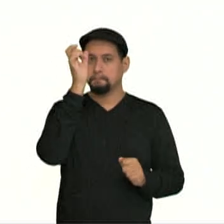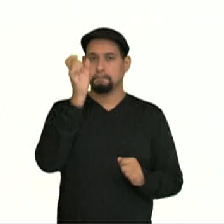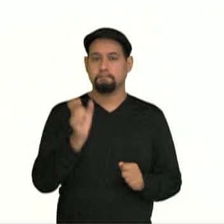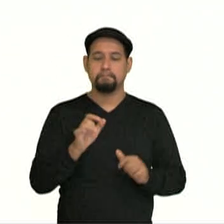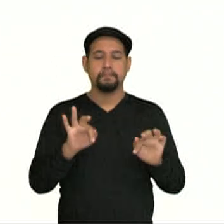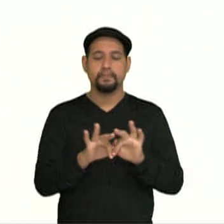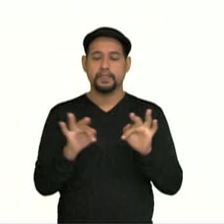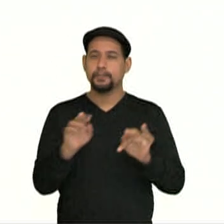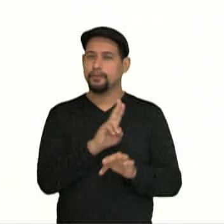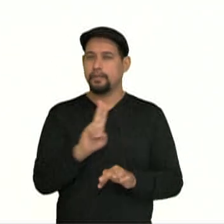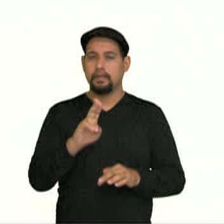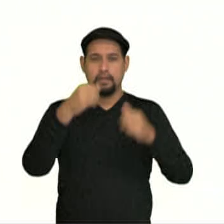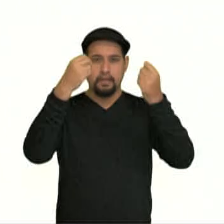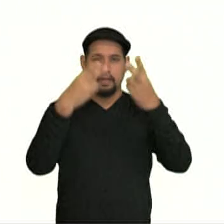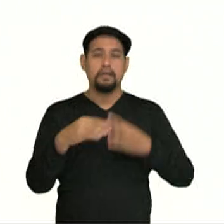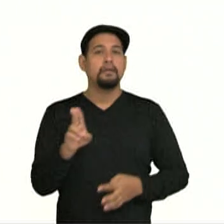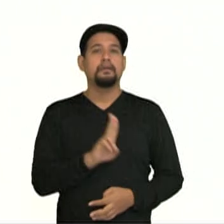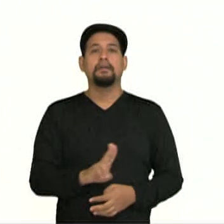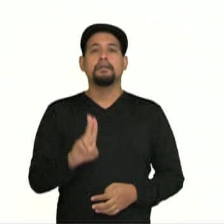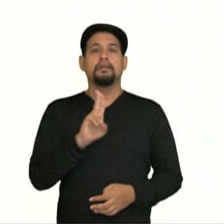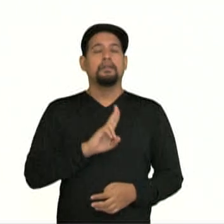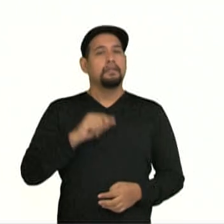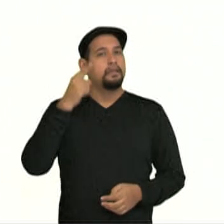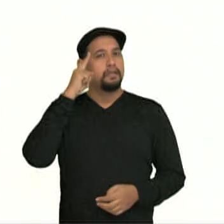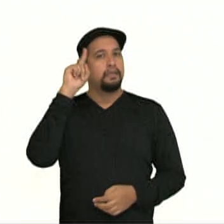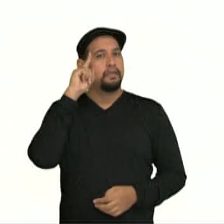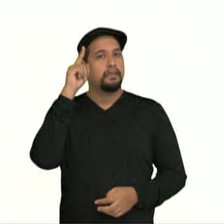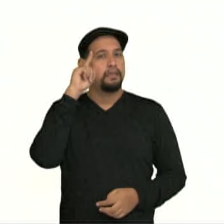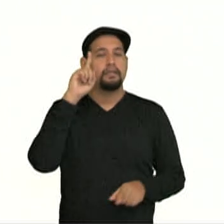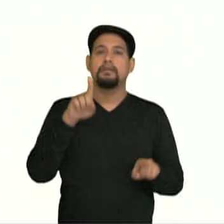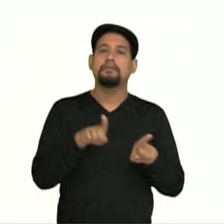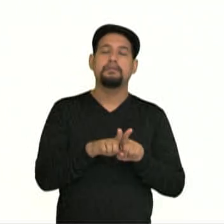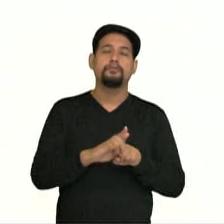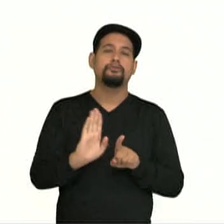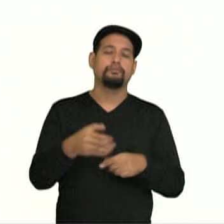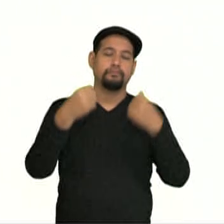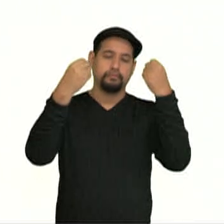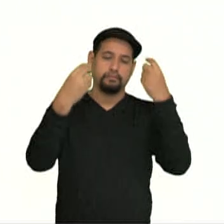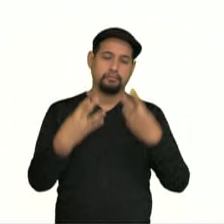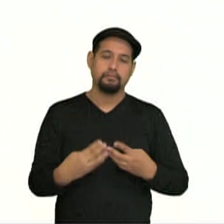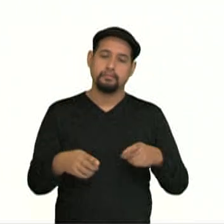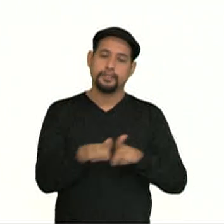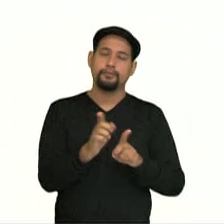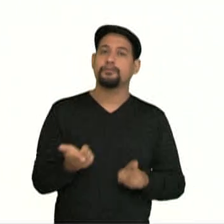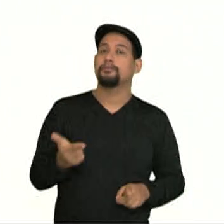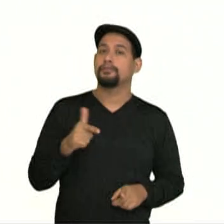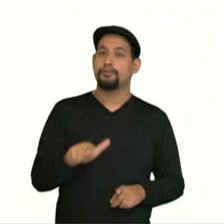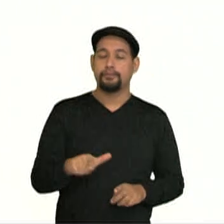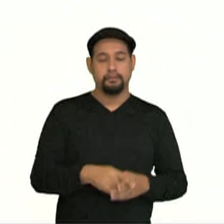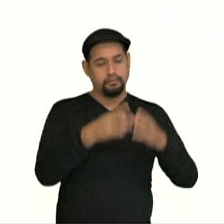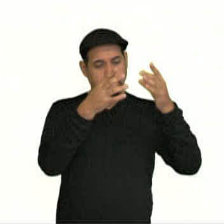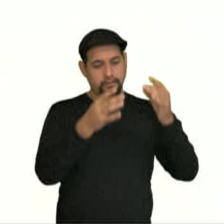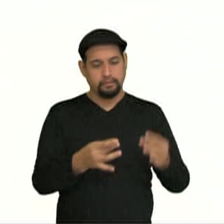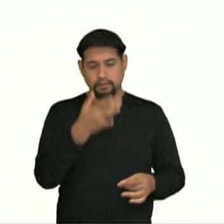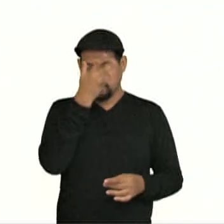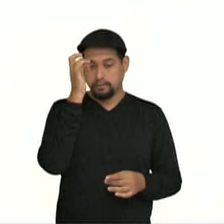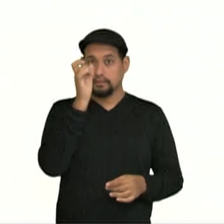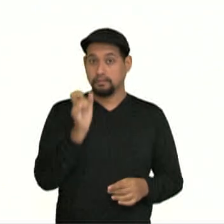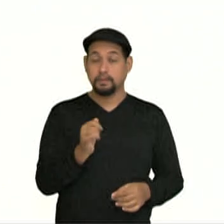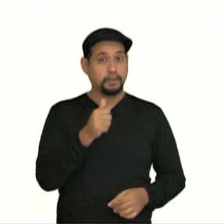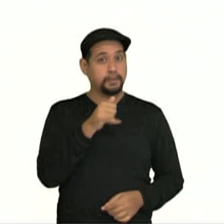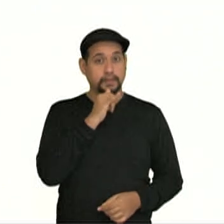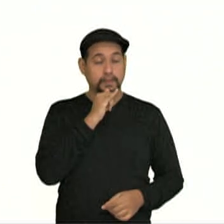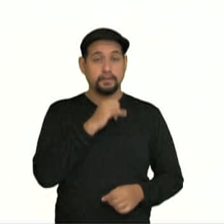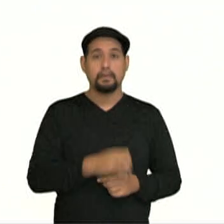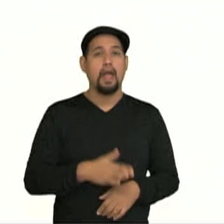como o nome já diz, é utilizado em situações cotidianas, rotinas, como eu disse para vocês, que se repetem e definem o sujeito. My mother